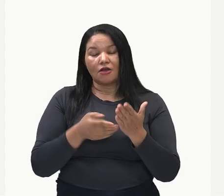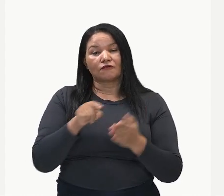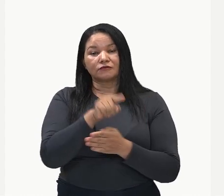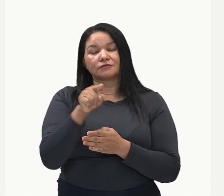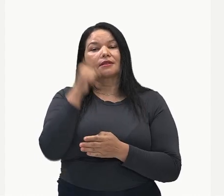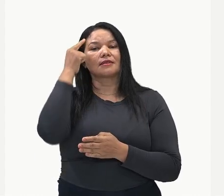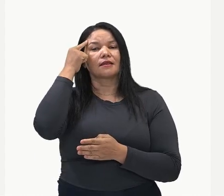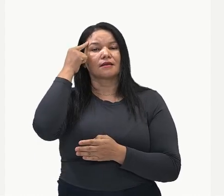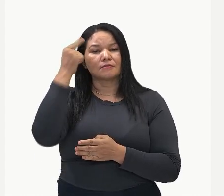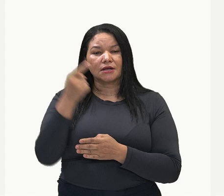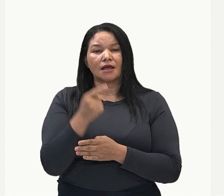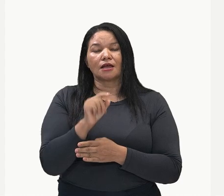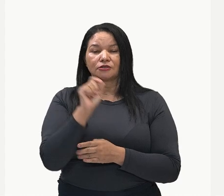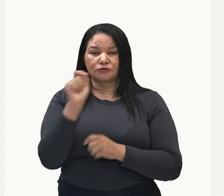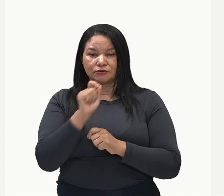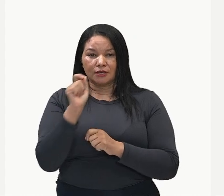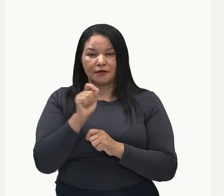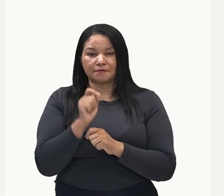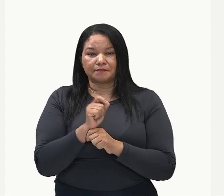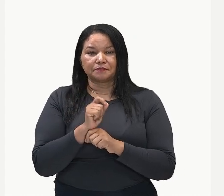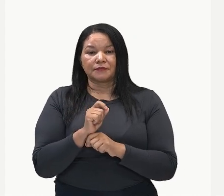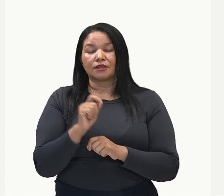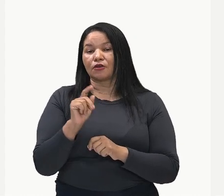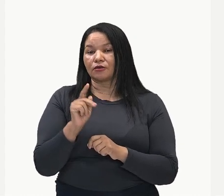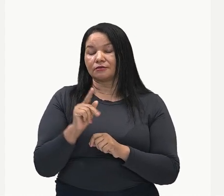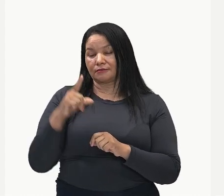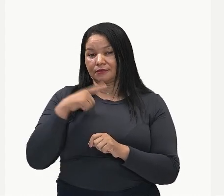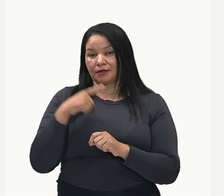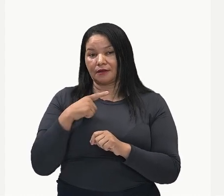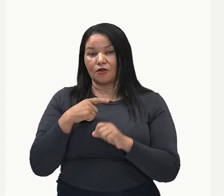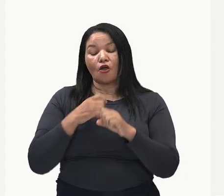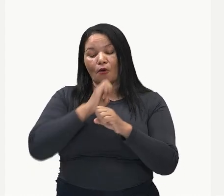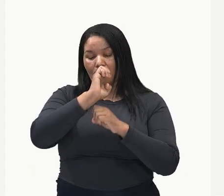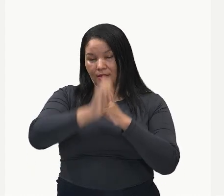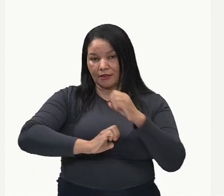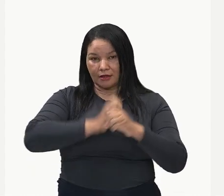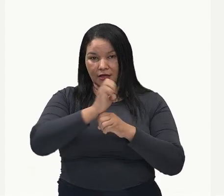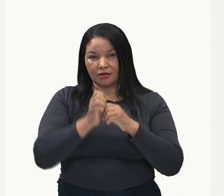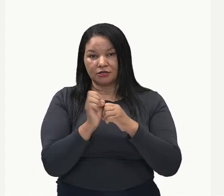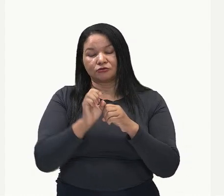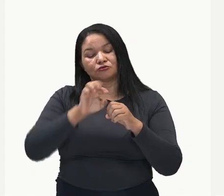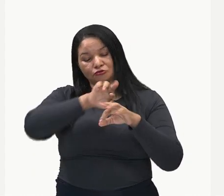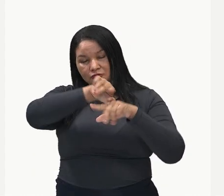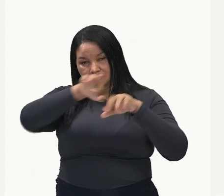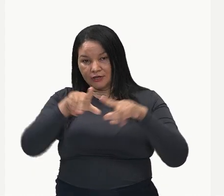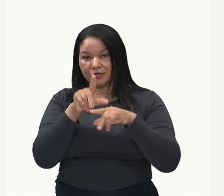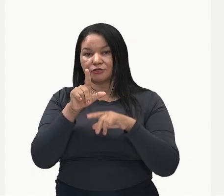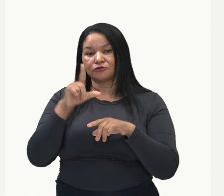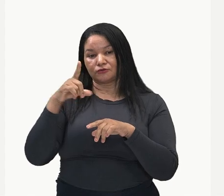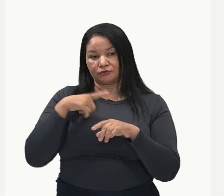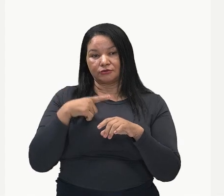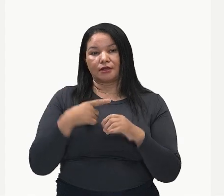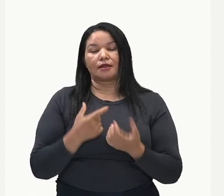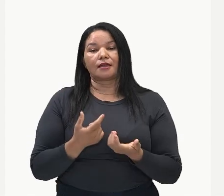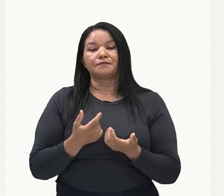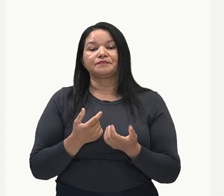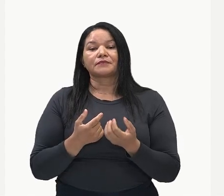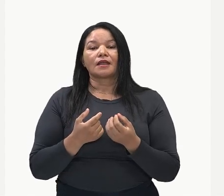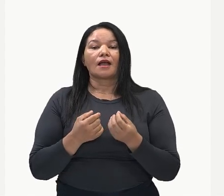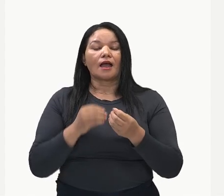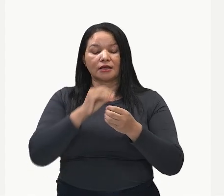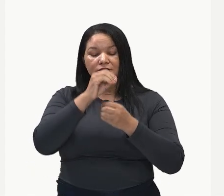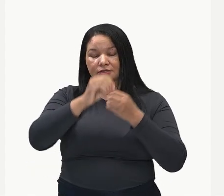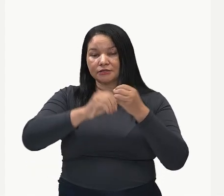átomos, eles têm uma eletrosfera, eles têm vários elétrons circulando em volta do núcleo, e esses elétrons